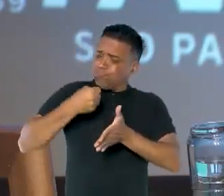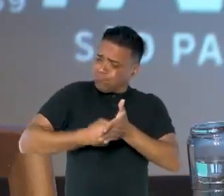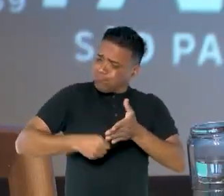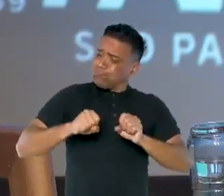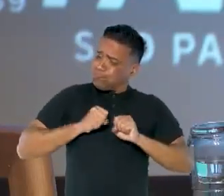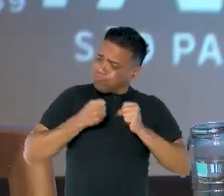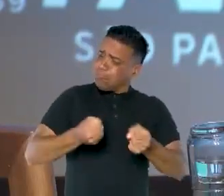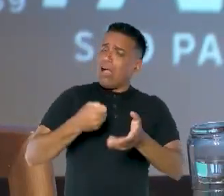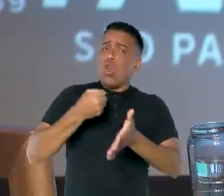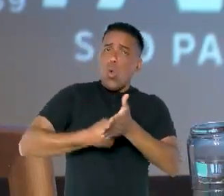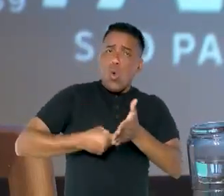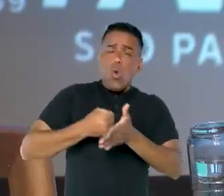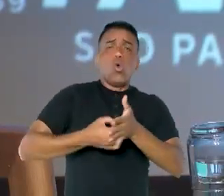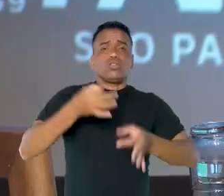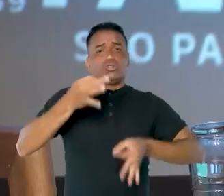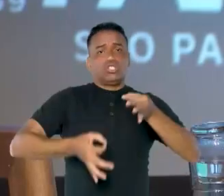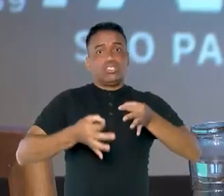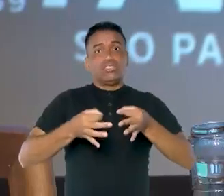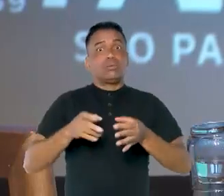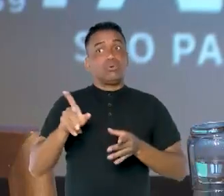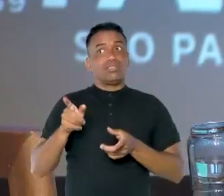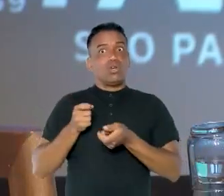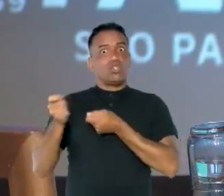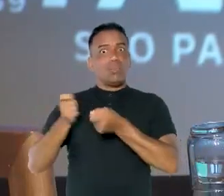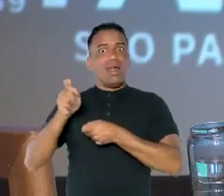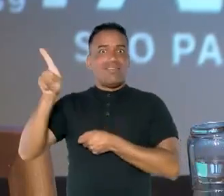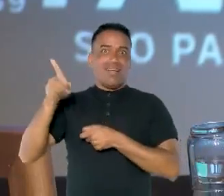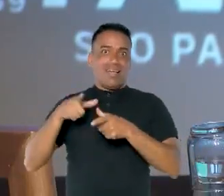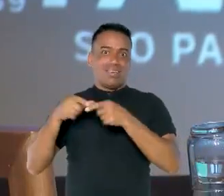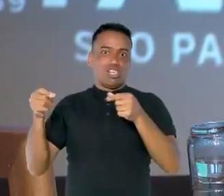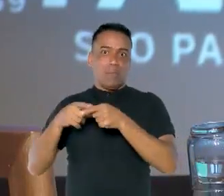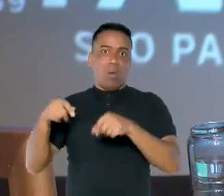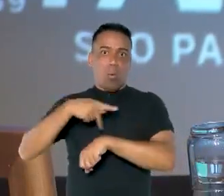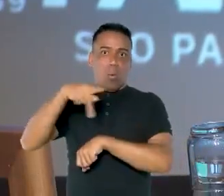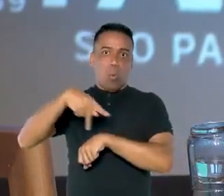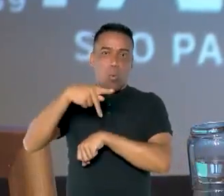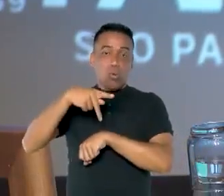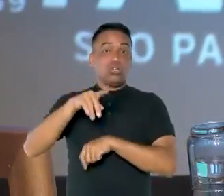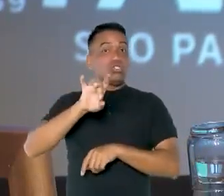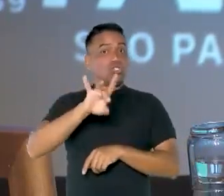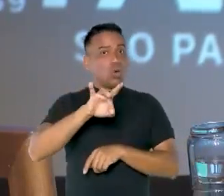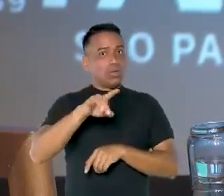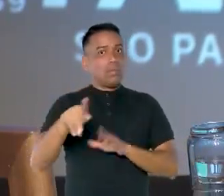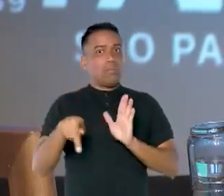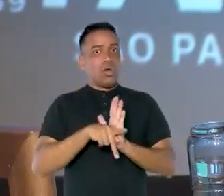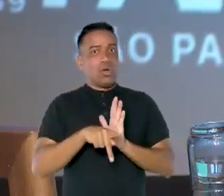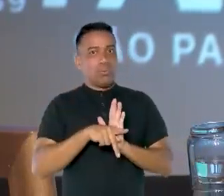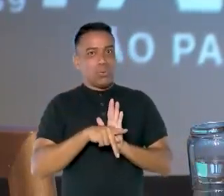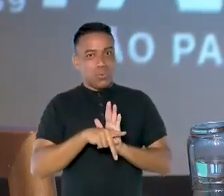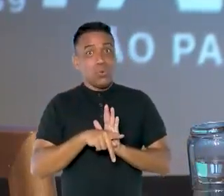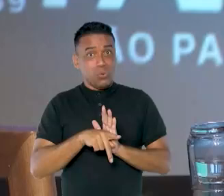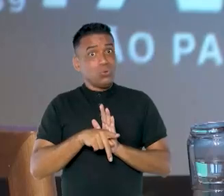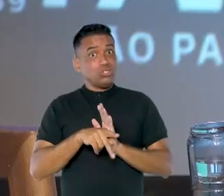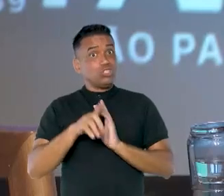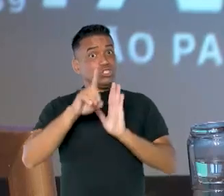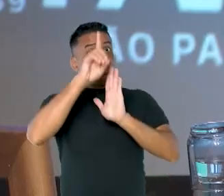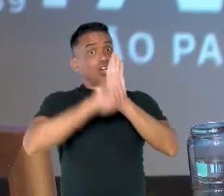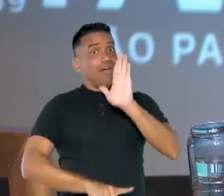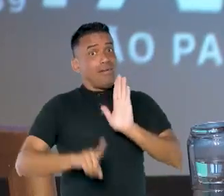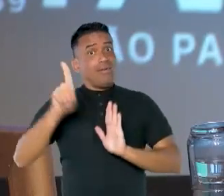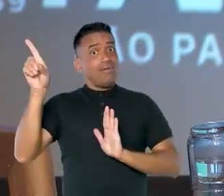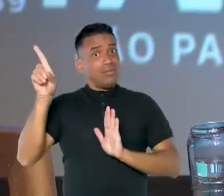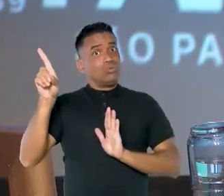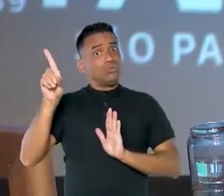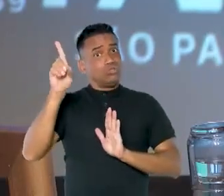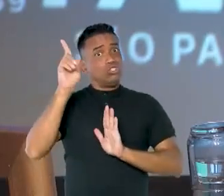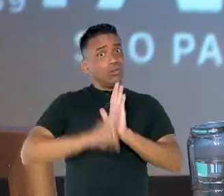açaí não estivesse dominado, porque eles não só tinham a propriedade, passaram a ter a propriedade. Não